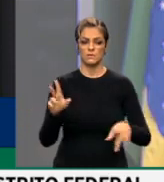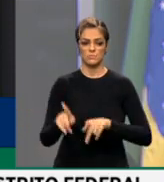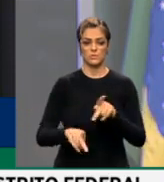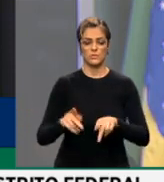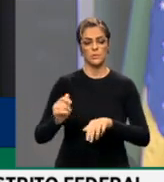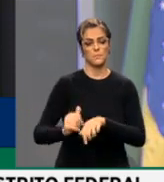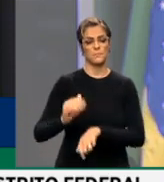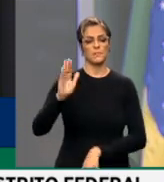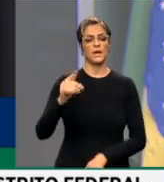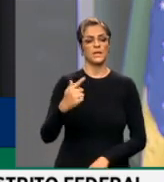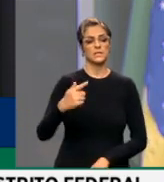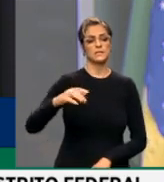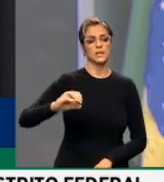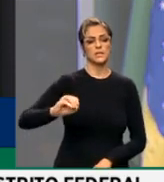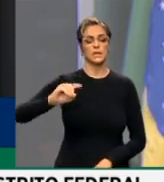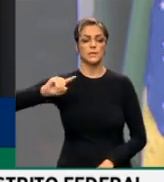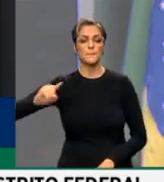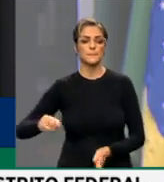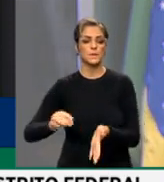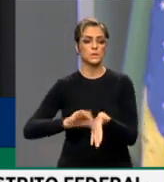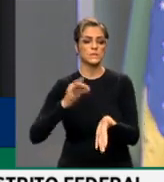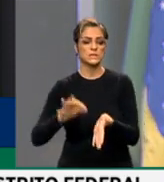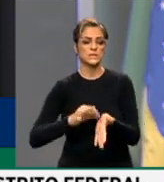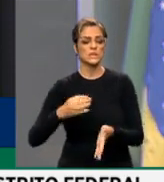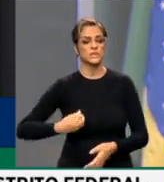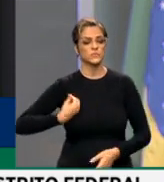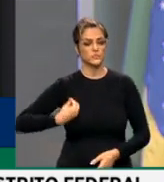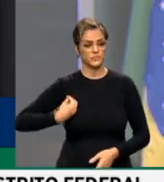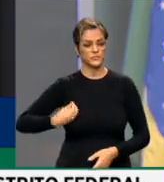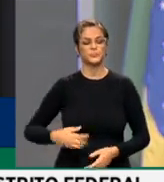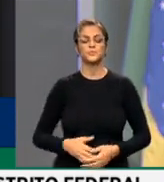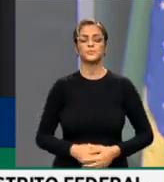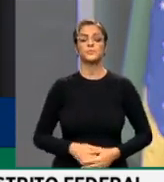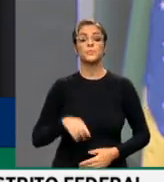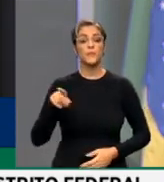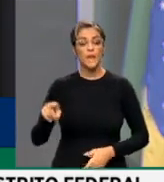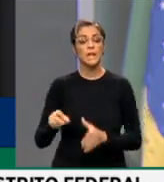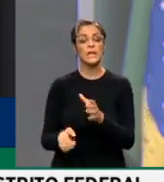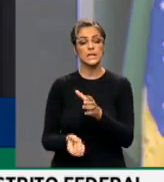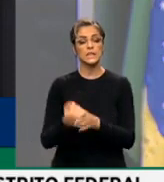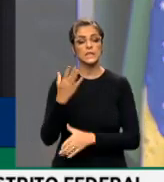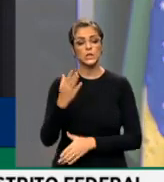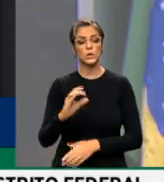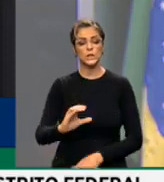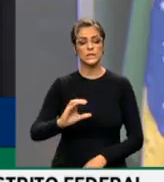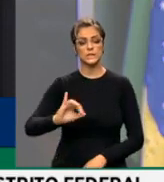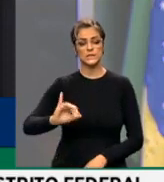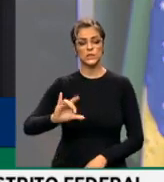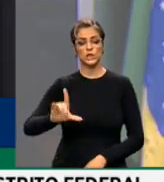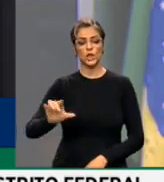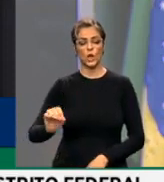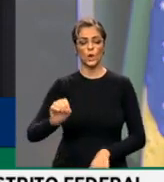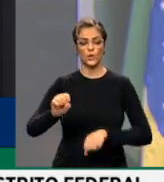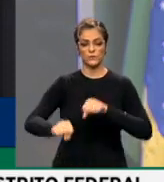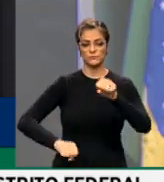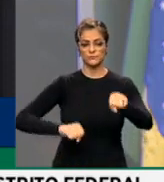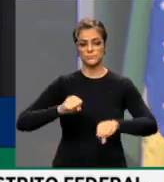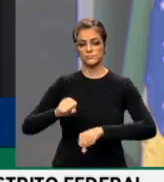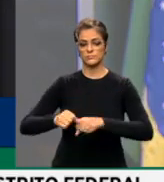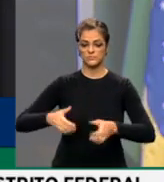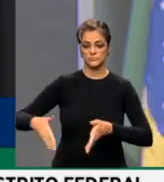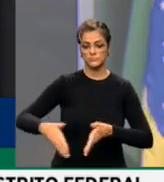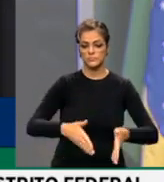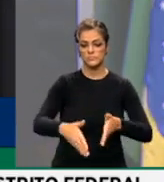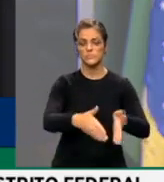70 mil inscritos às academias de Recife. Geraldo criou a ciclofaixa, fazendo com que, aos domingos